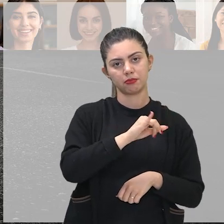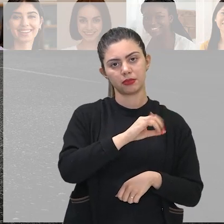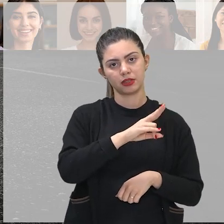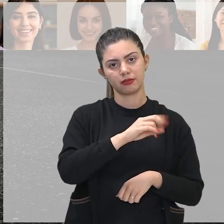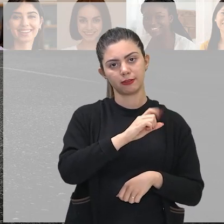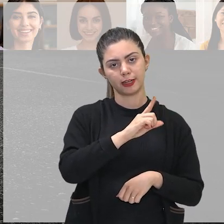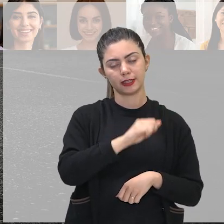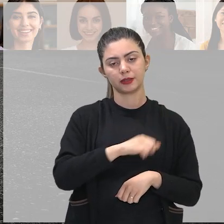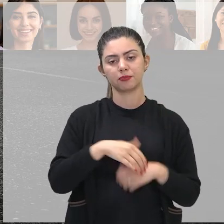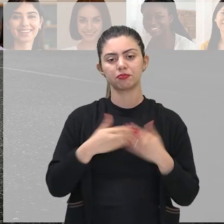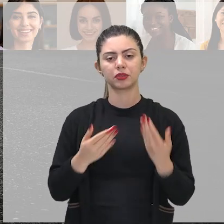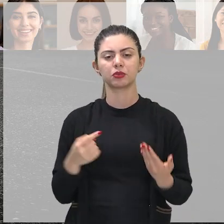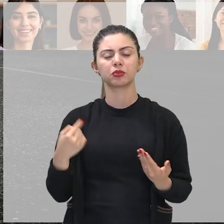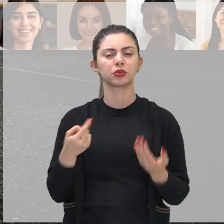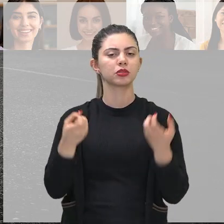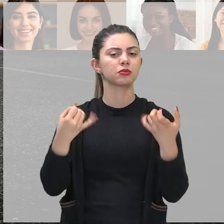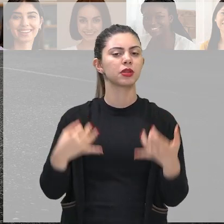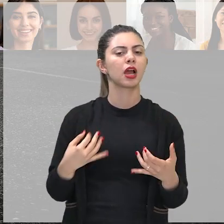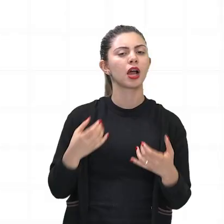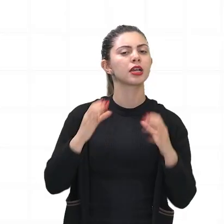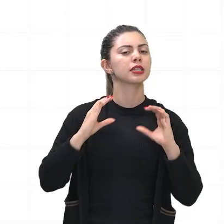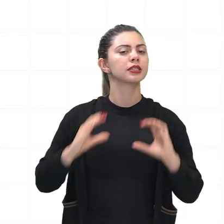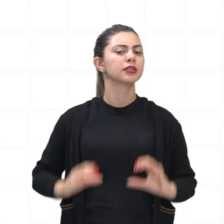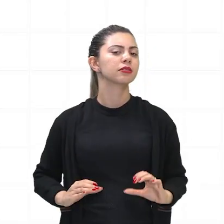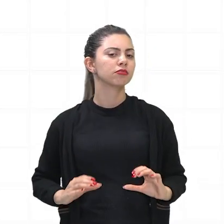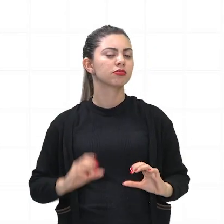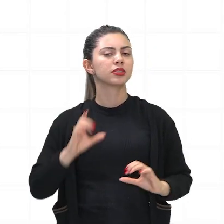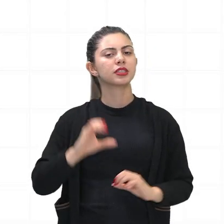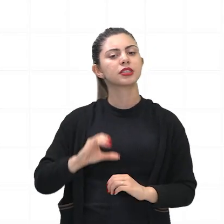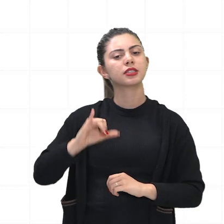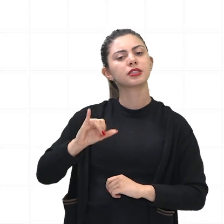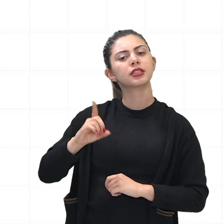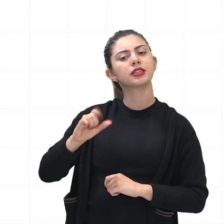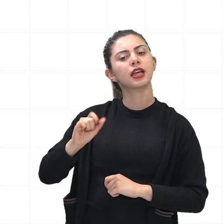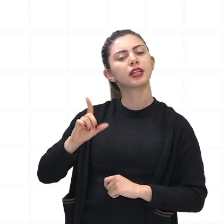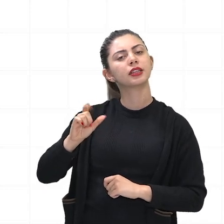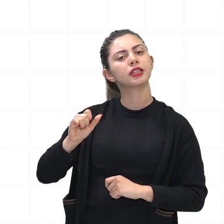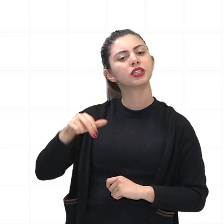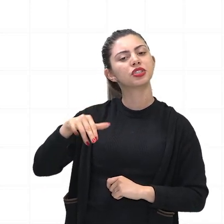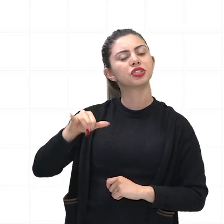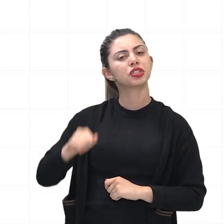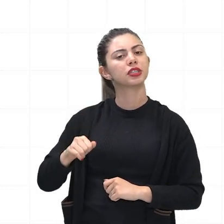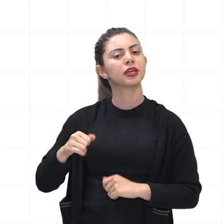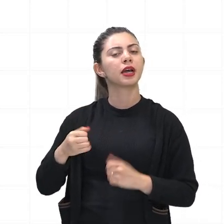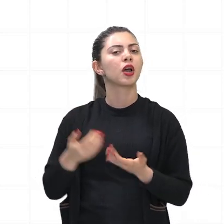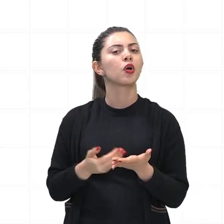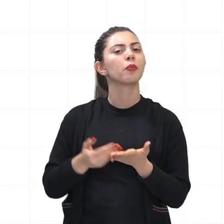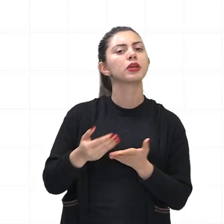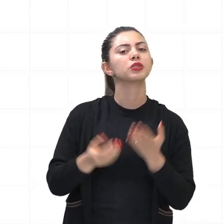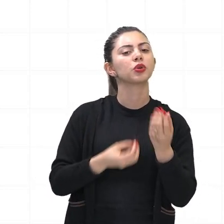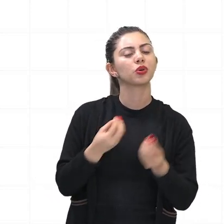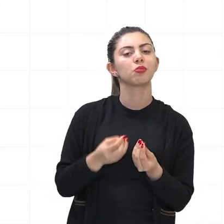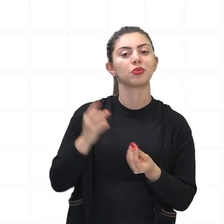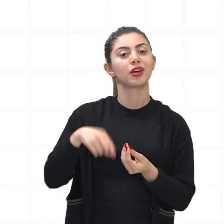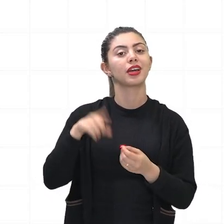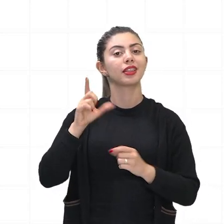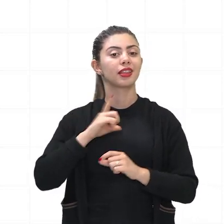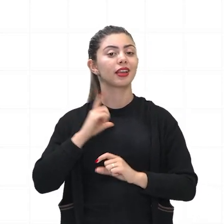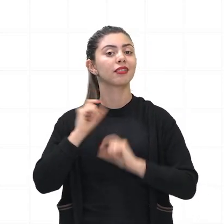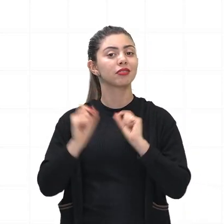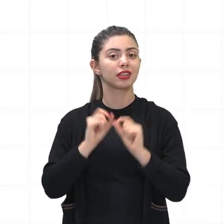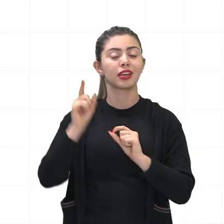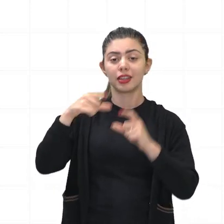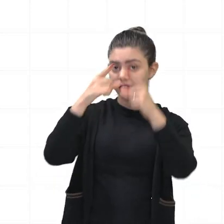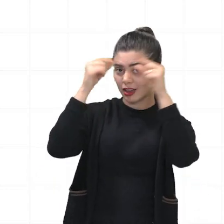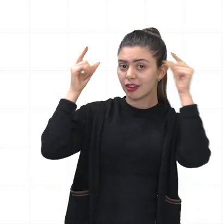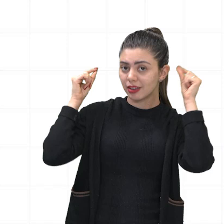perguntar, de onde que vem essa ideia de cidadania, de noção de público e privado, né? Ela vem da Grécia Antiga. Essas